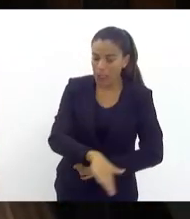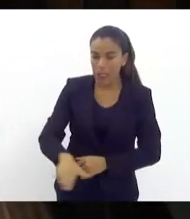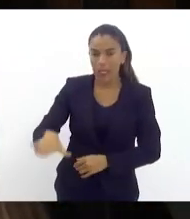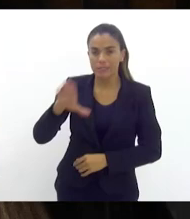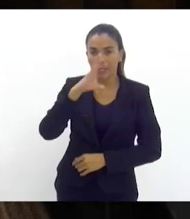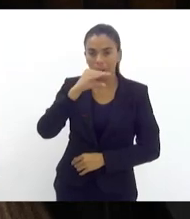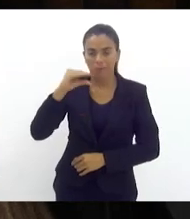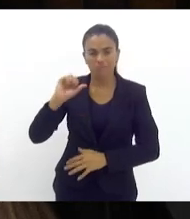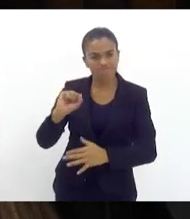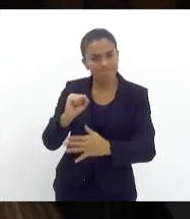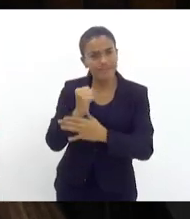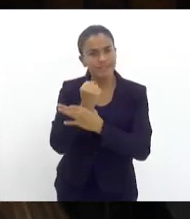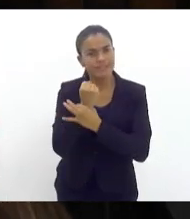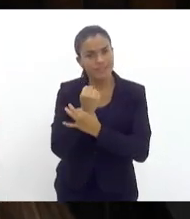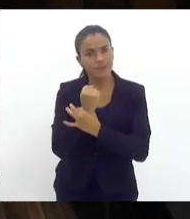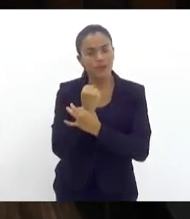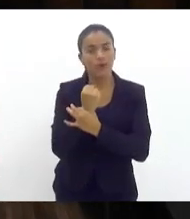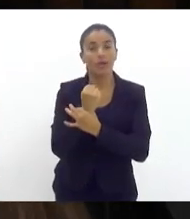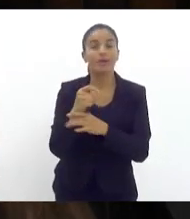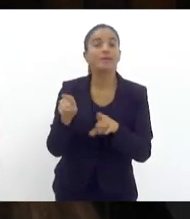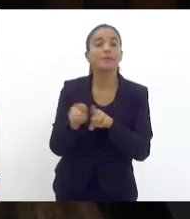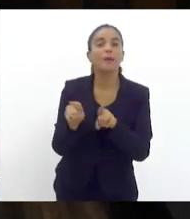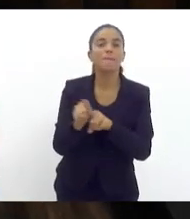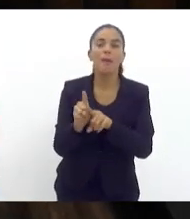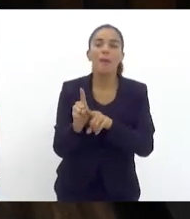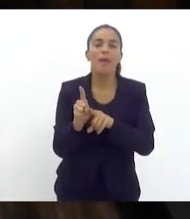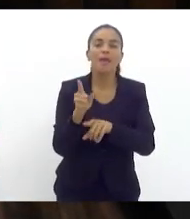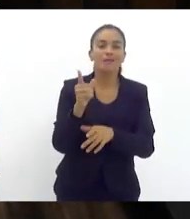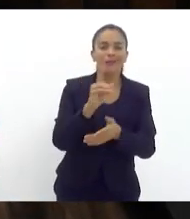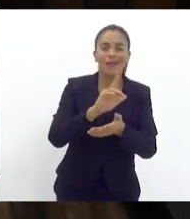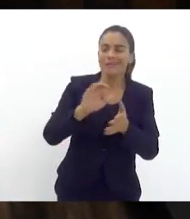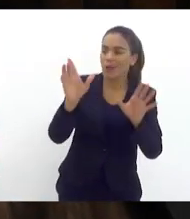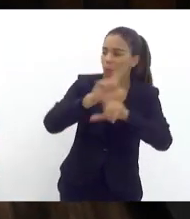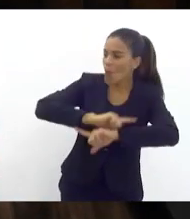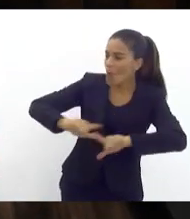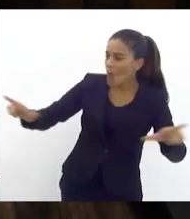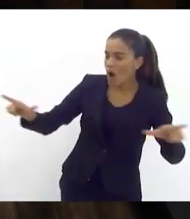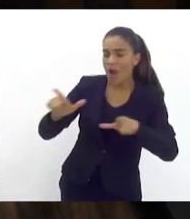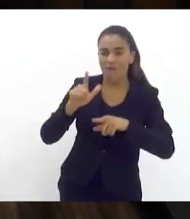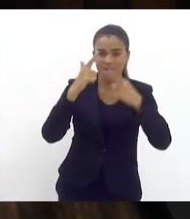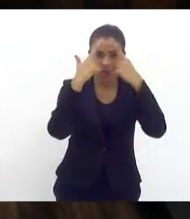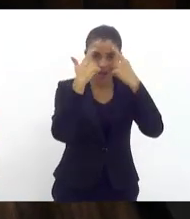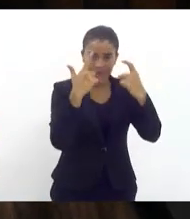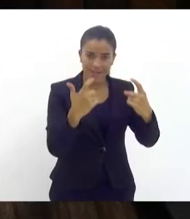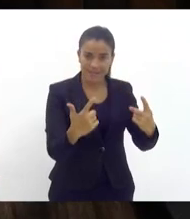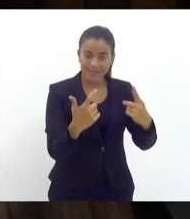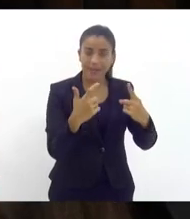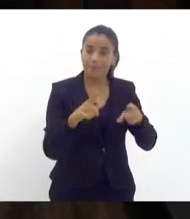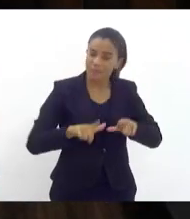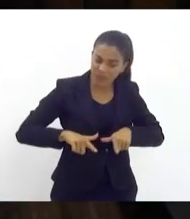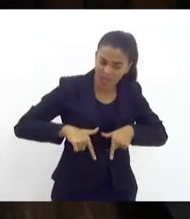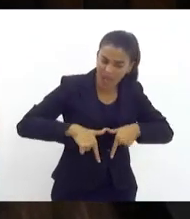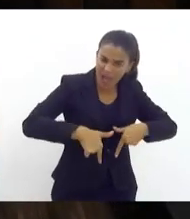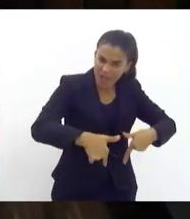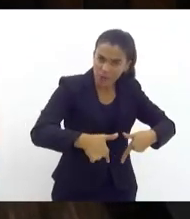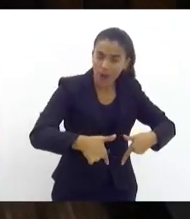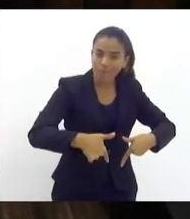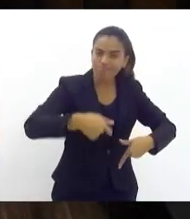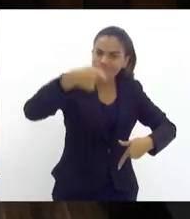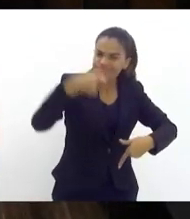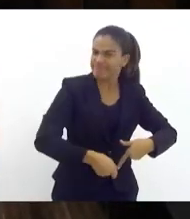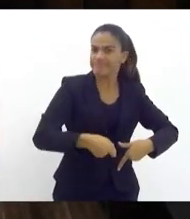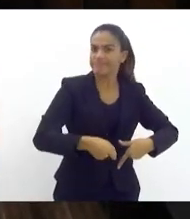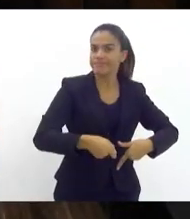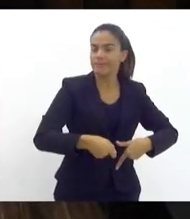adolescência segura e livre de qualquer forma de violência e atuar com toda a rigidez